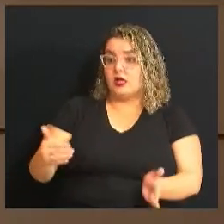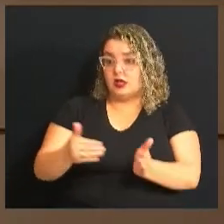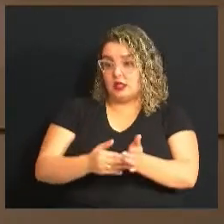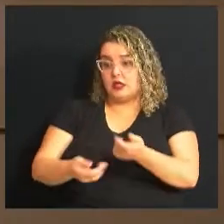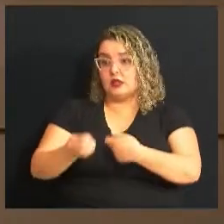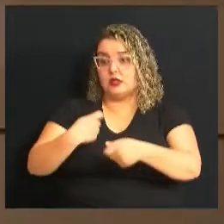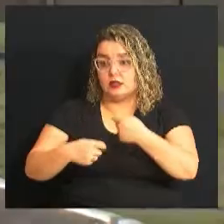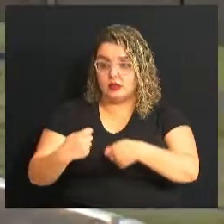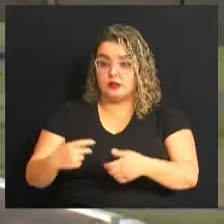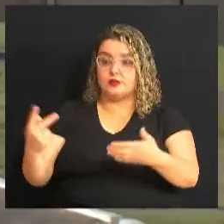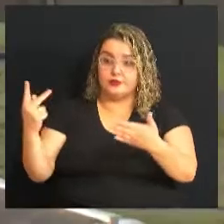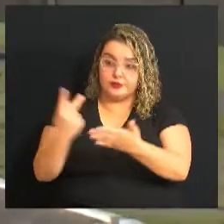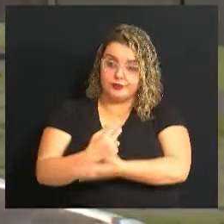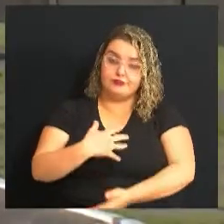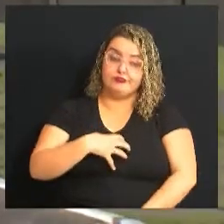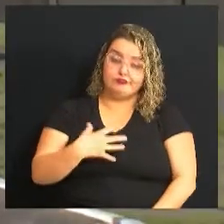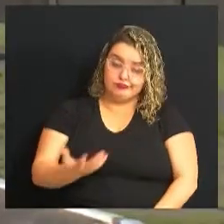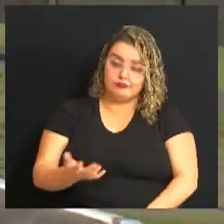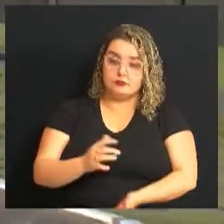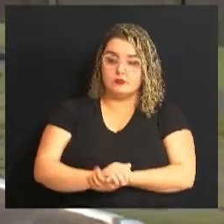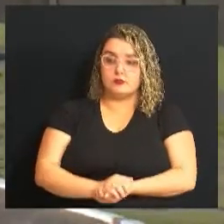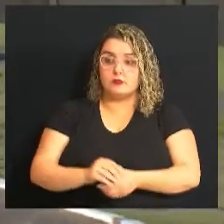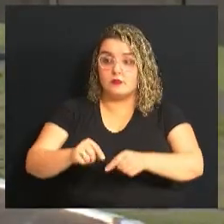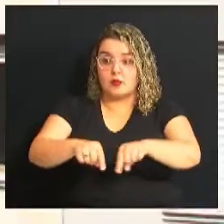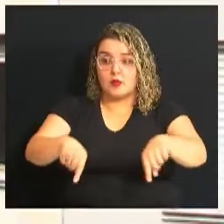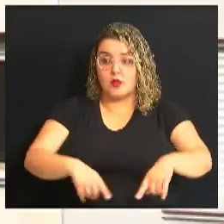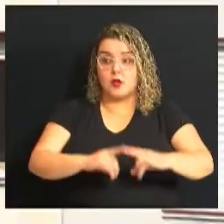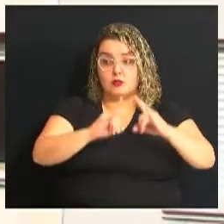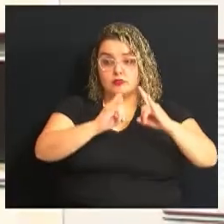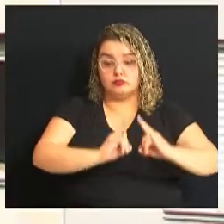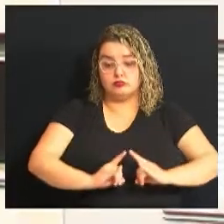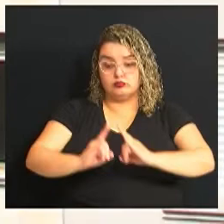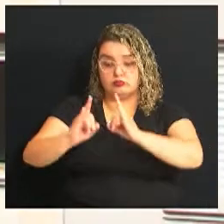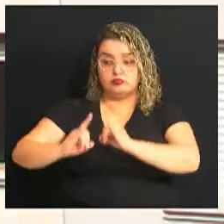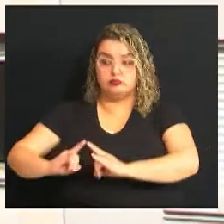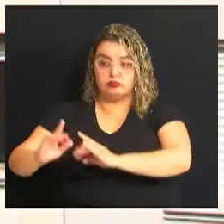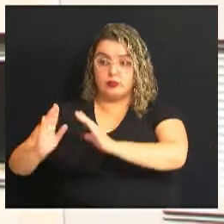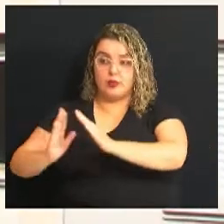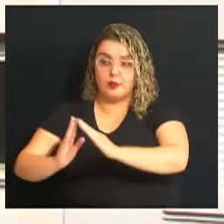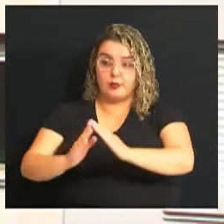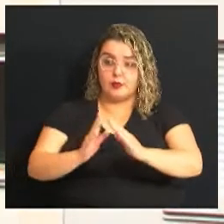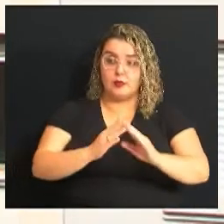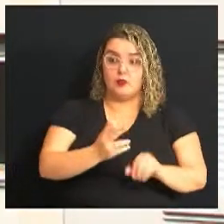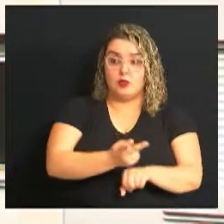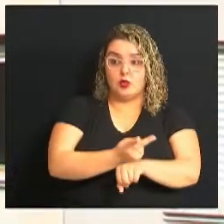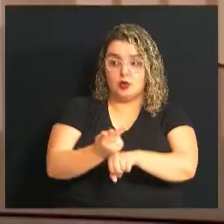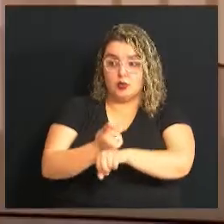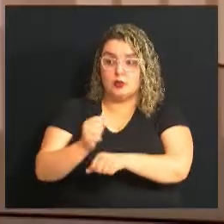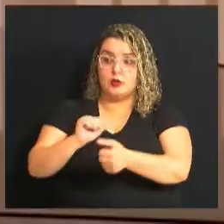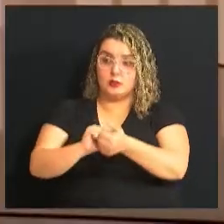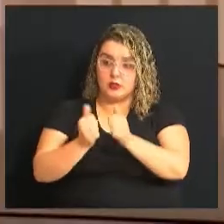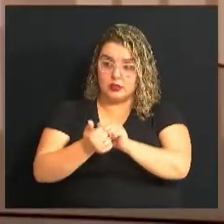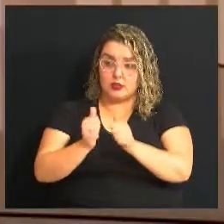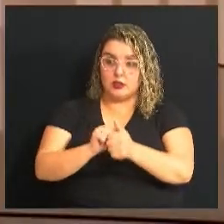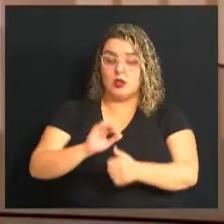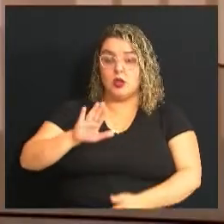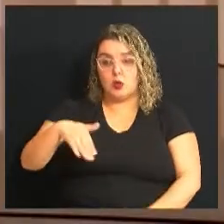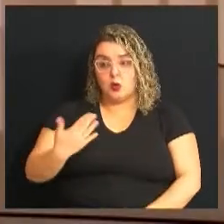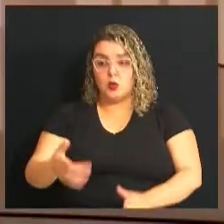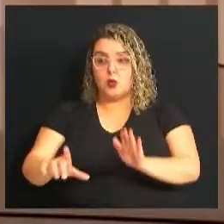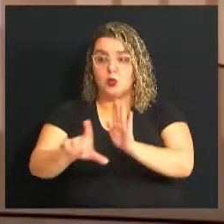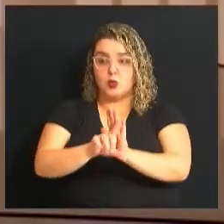de forma incorreta. Os condomínios residenciais estão correndo atrás para se adequarem. Quando a lei foi